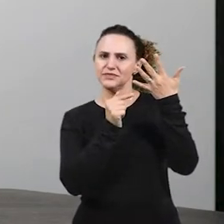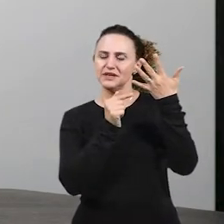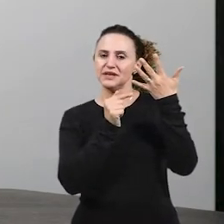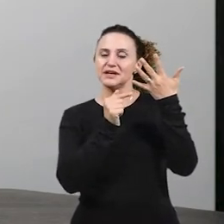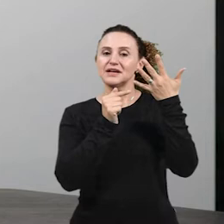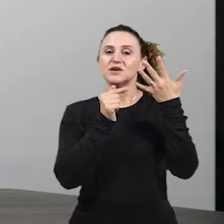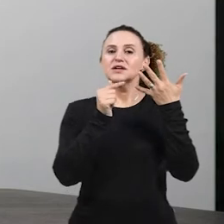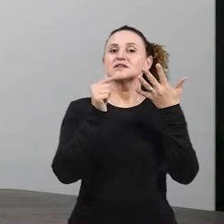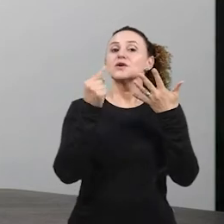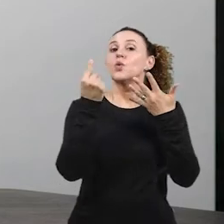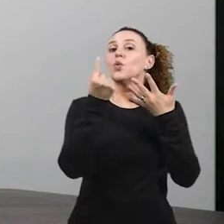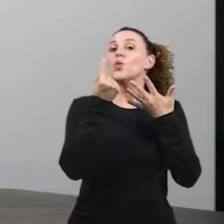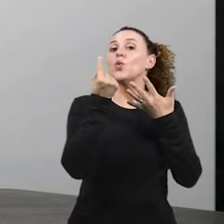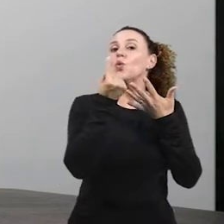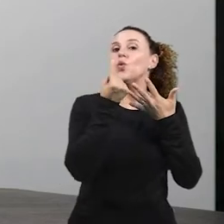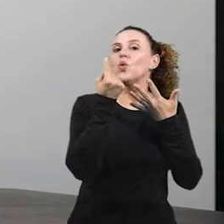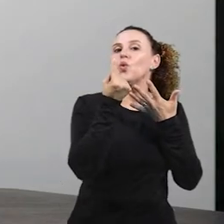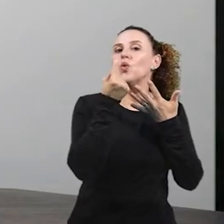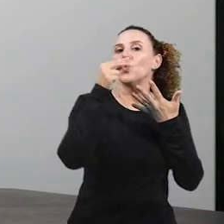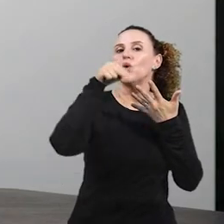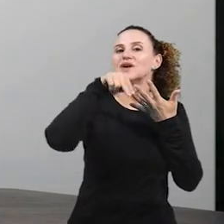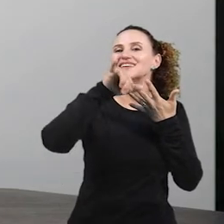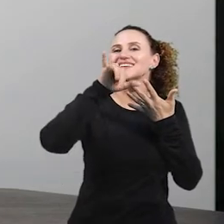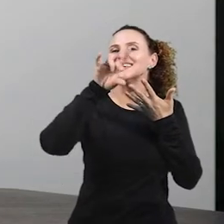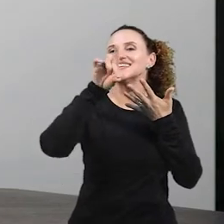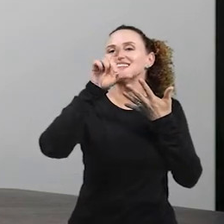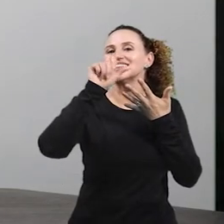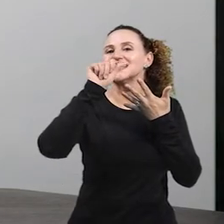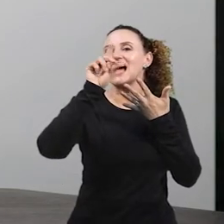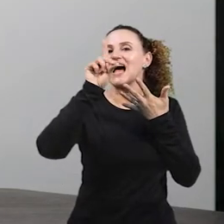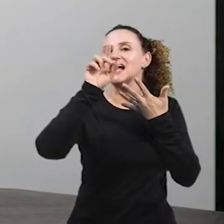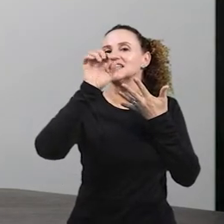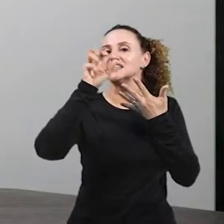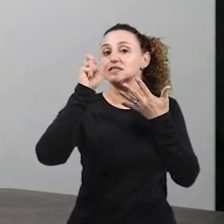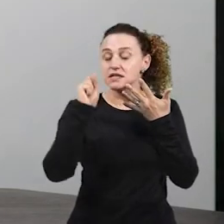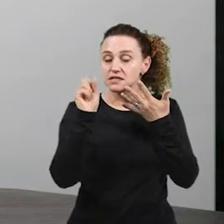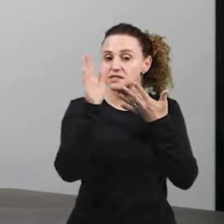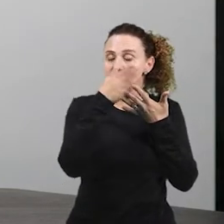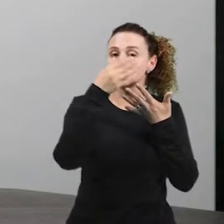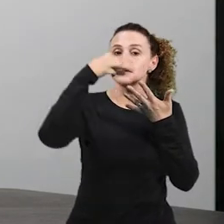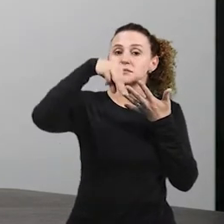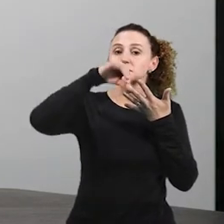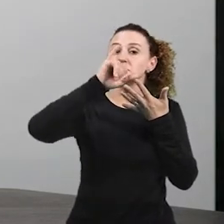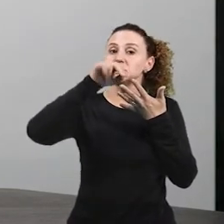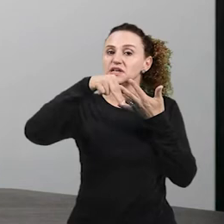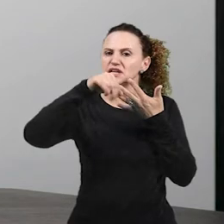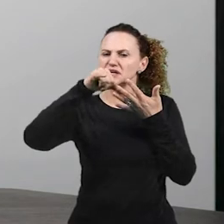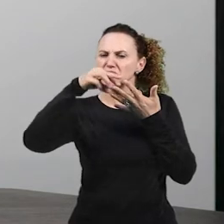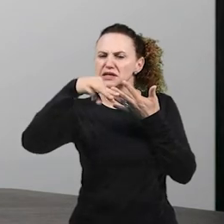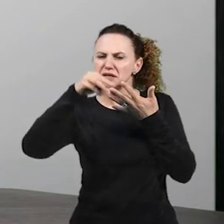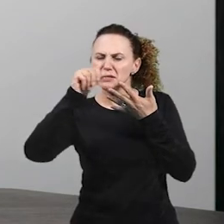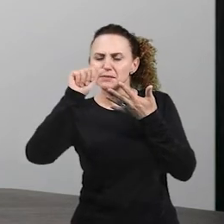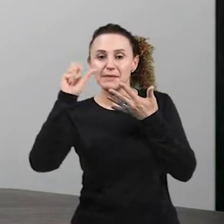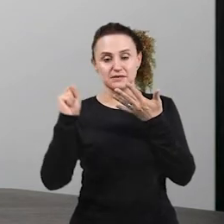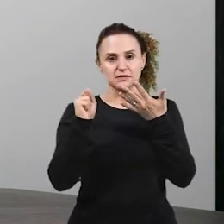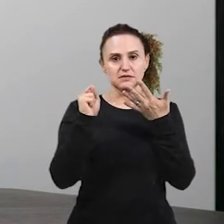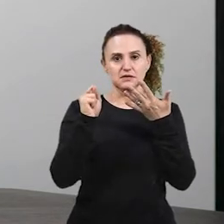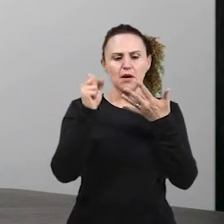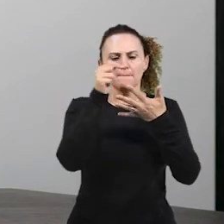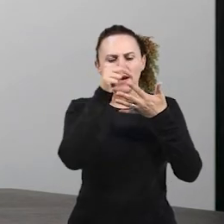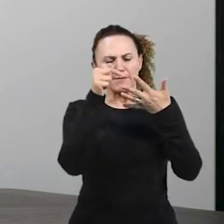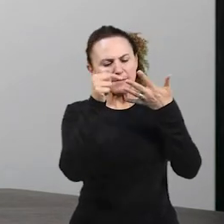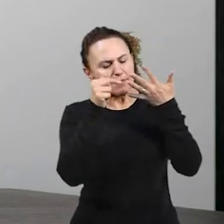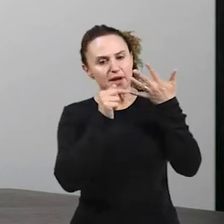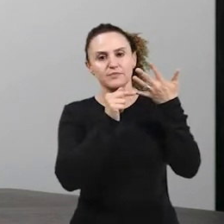O que são os sons depois esses sons eles vão se organizando na estrutura da língua seguindo